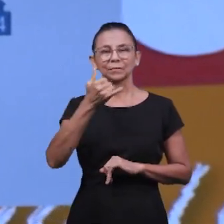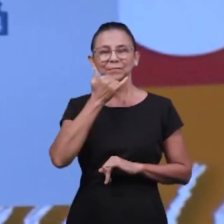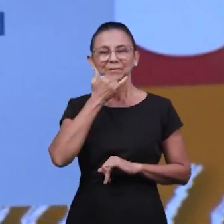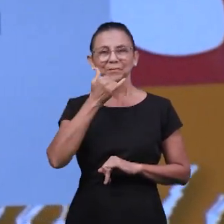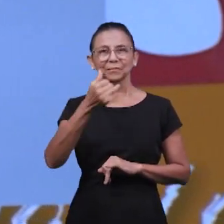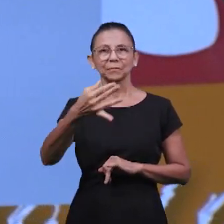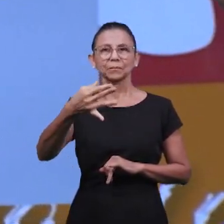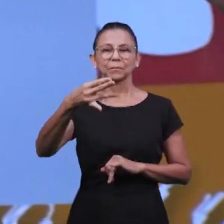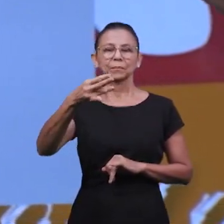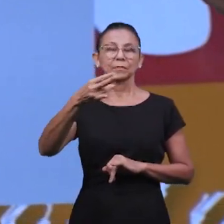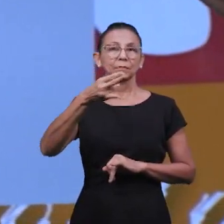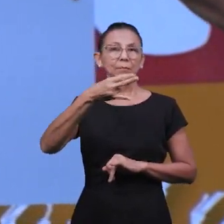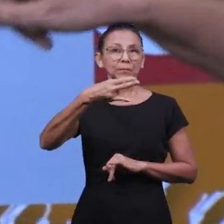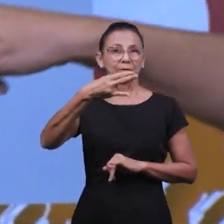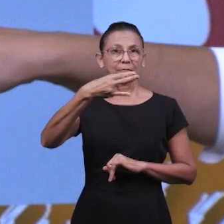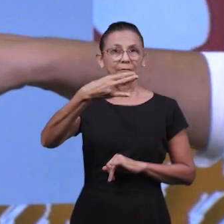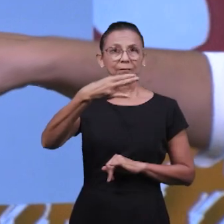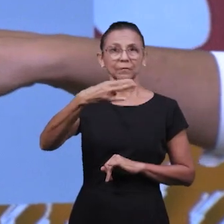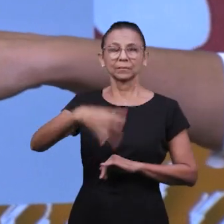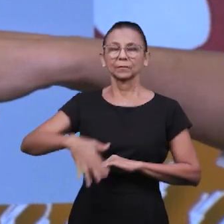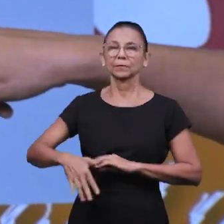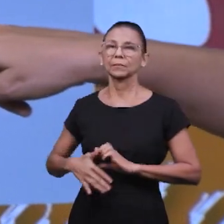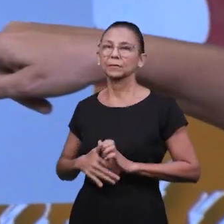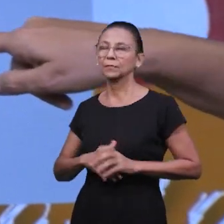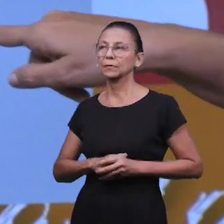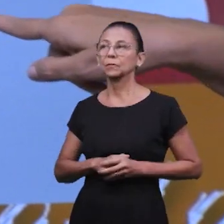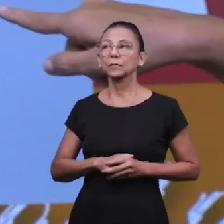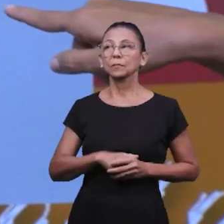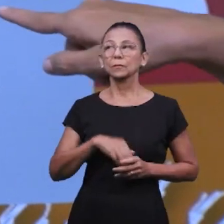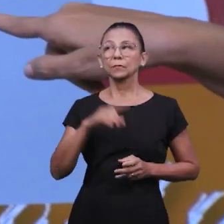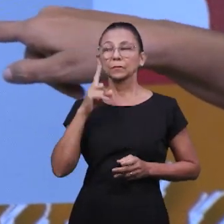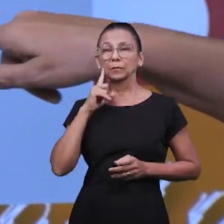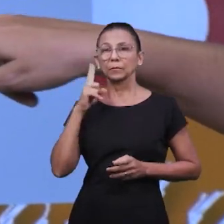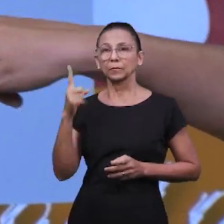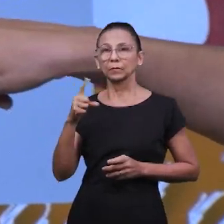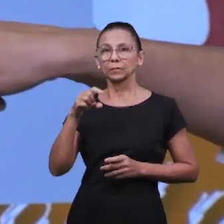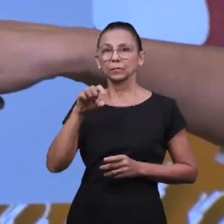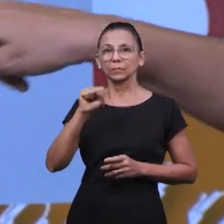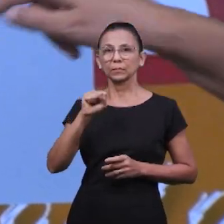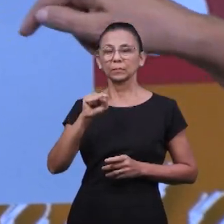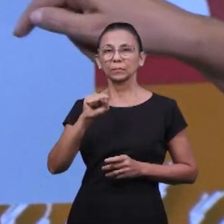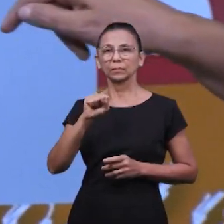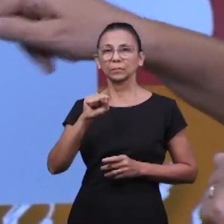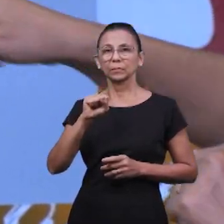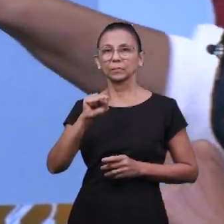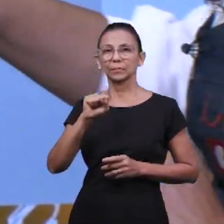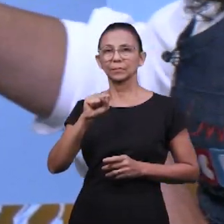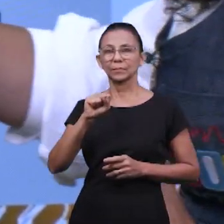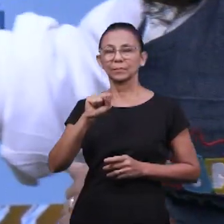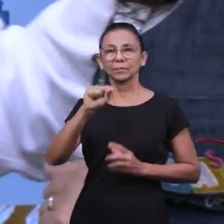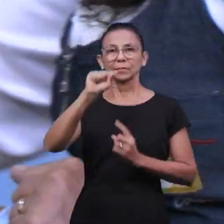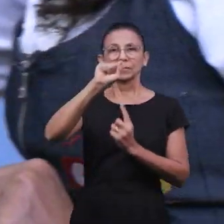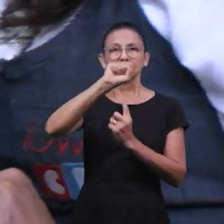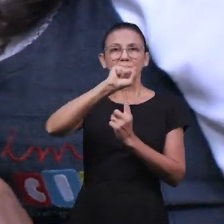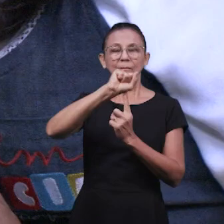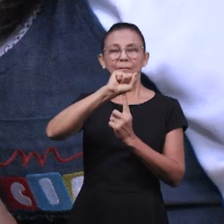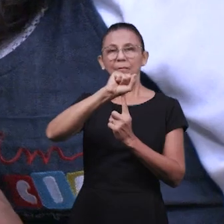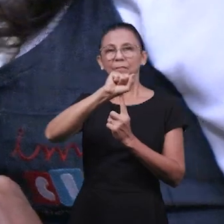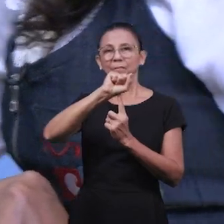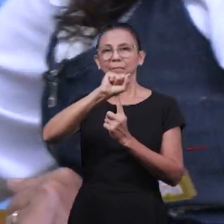figura semibreve. Nós vamos esperar 4 tempos nesta notinha. Então a tia agora